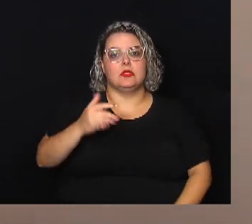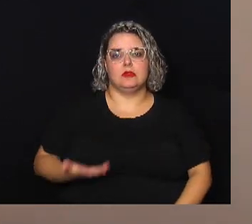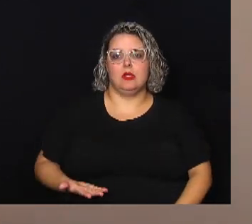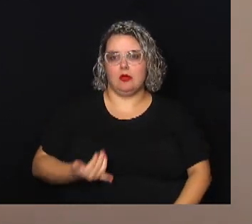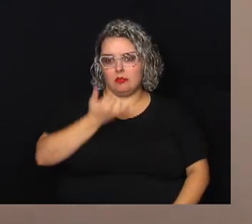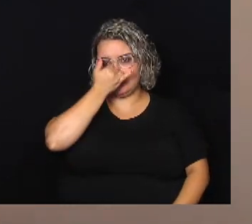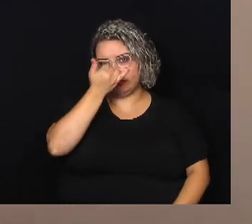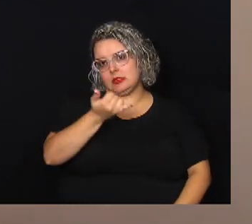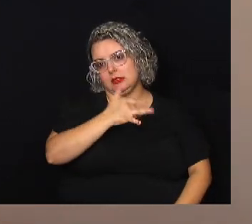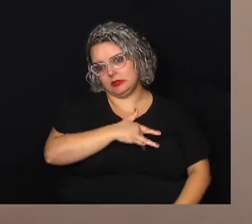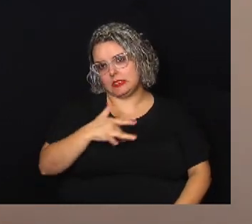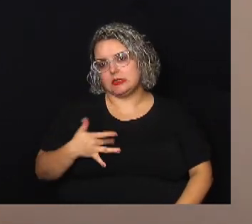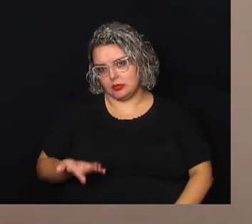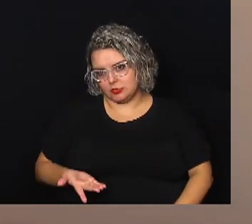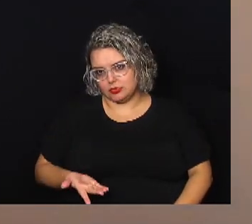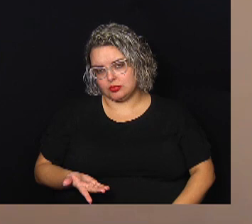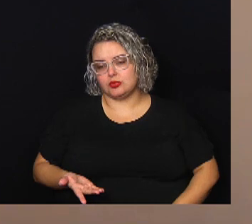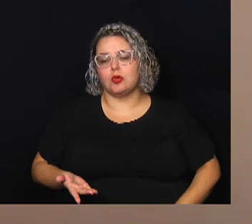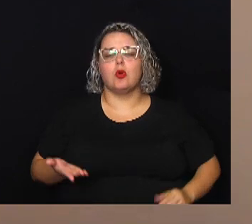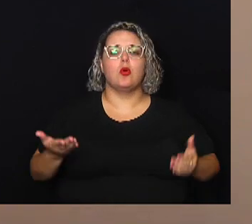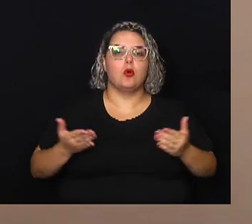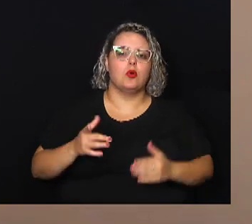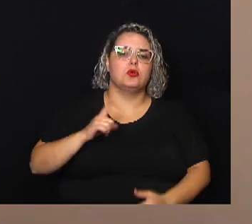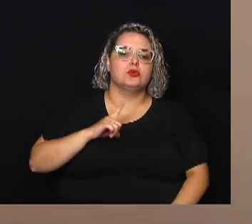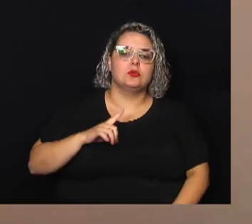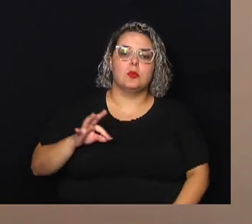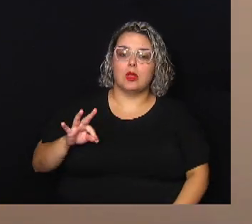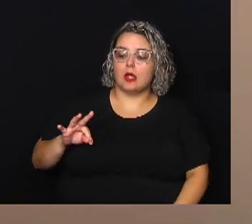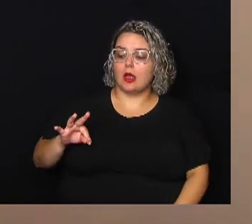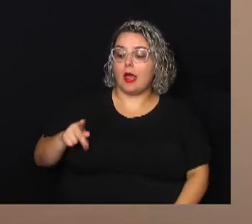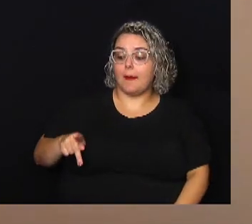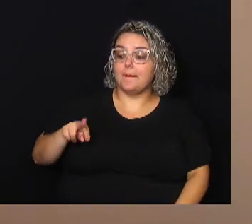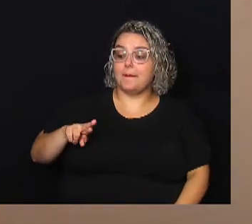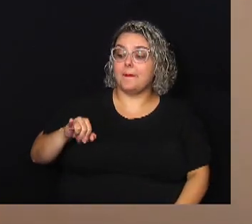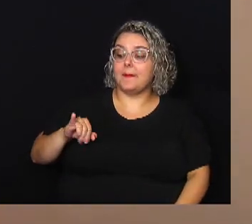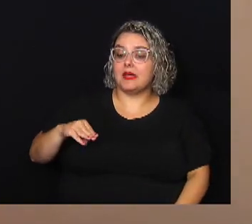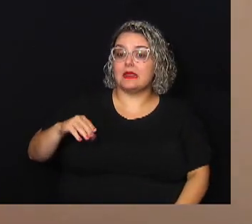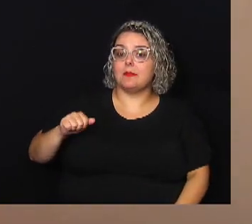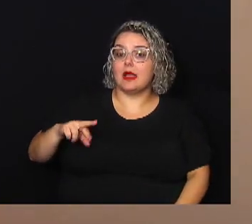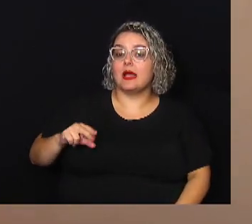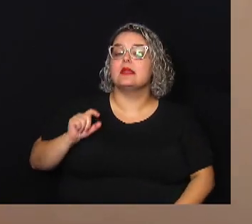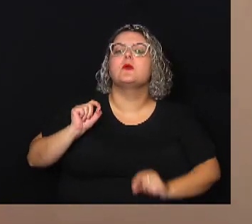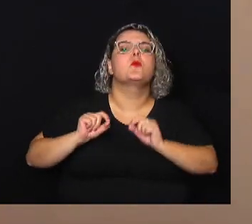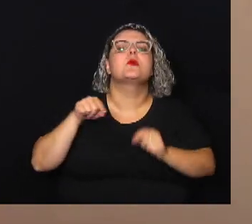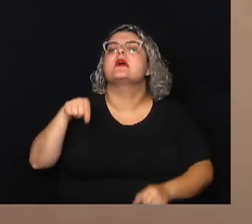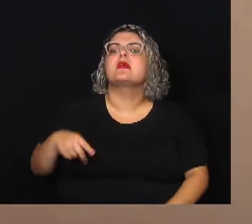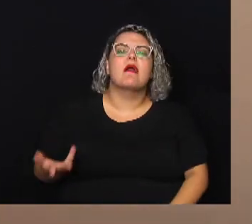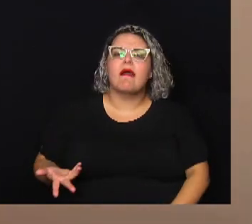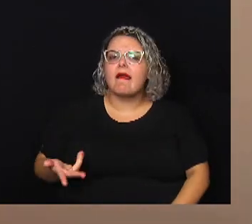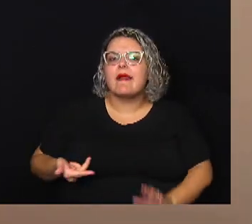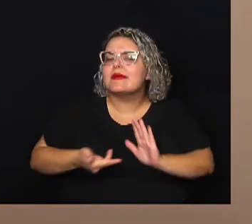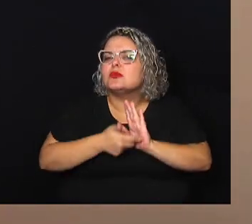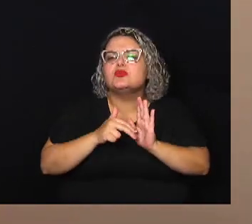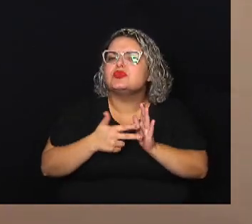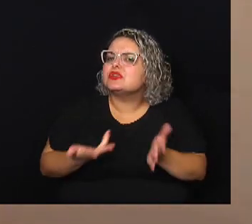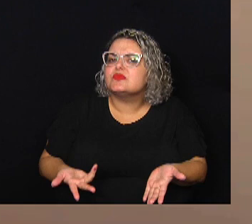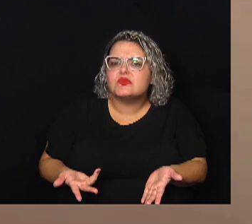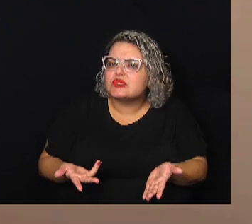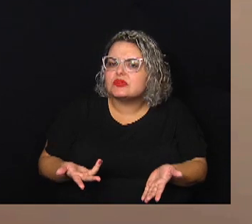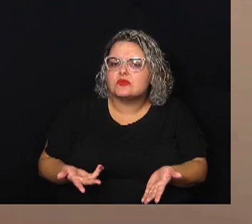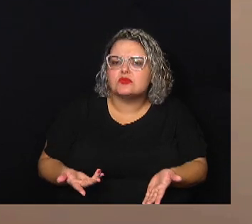hoje, por exemplo, a prevenção primária. O que é a prevenção primária? É quando você, muitas